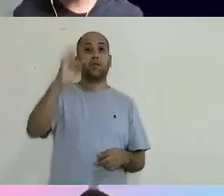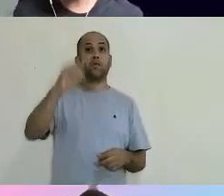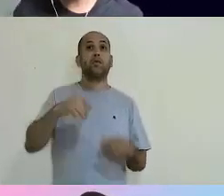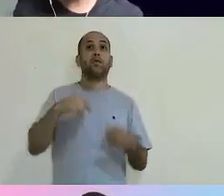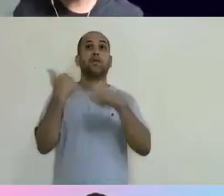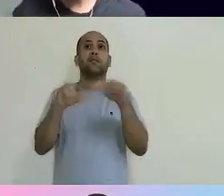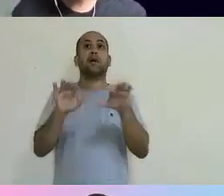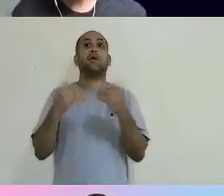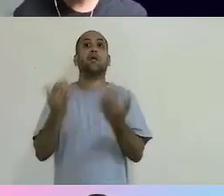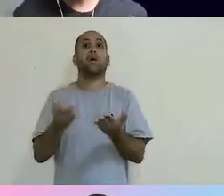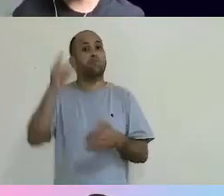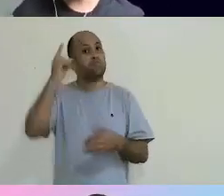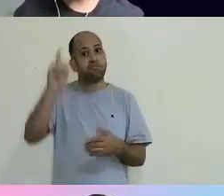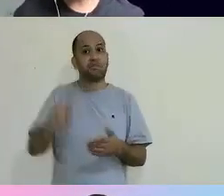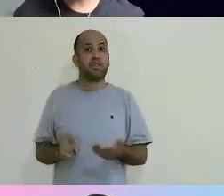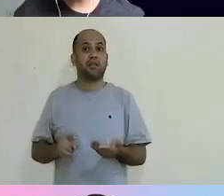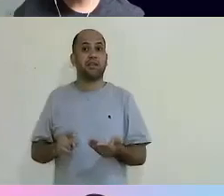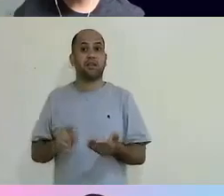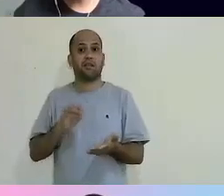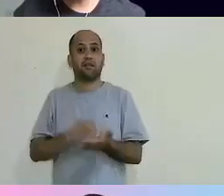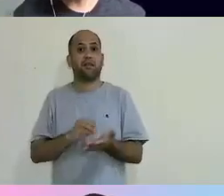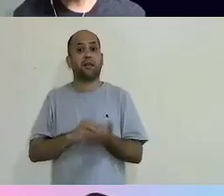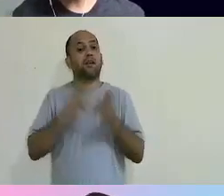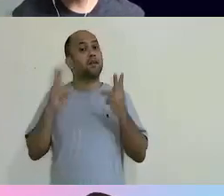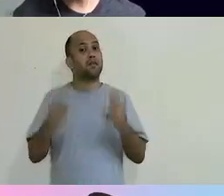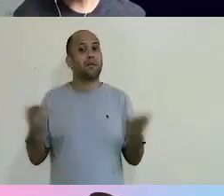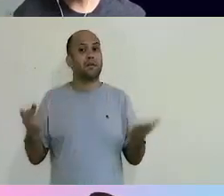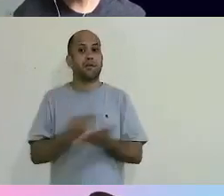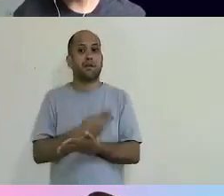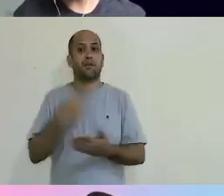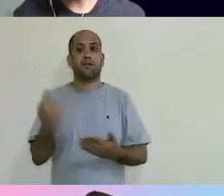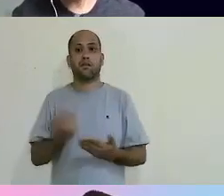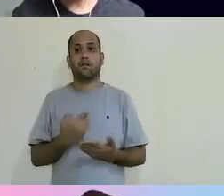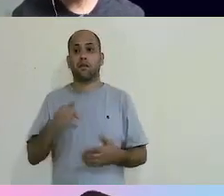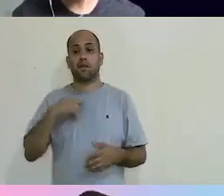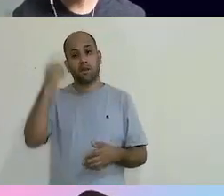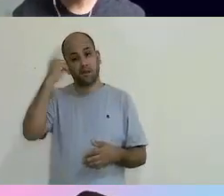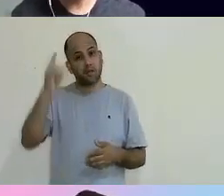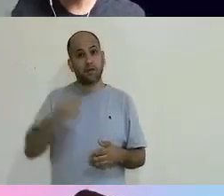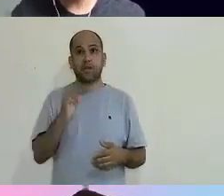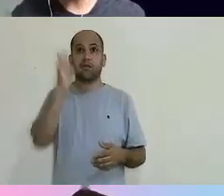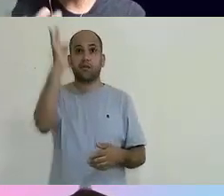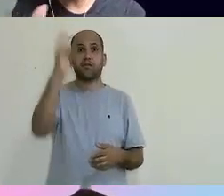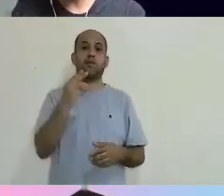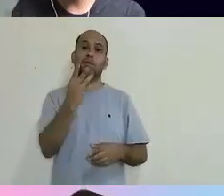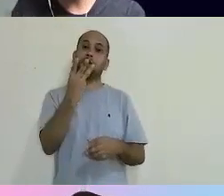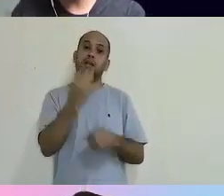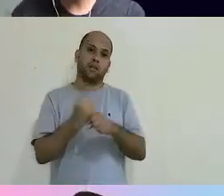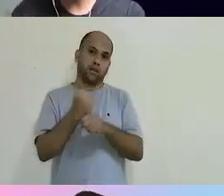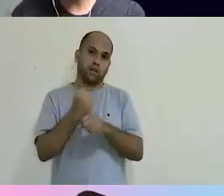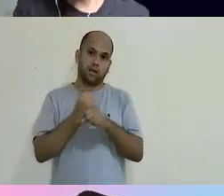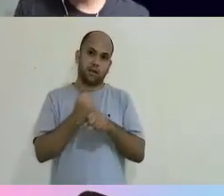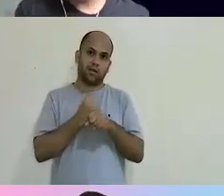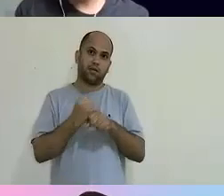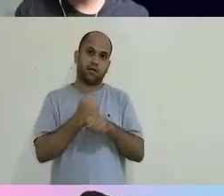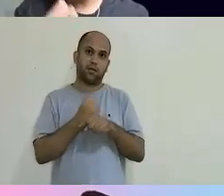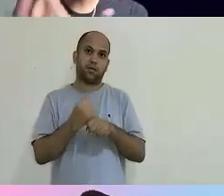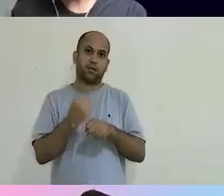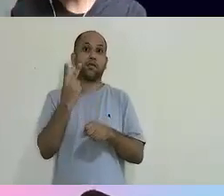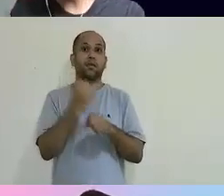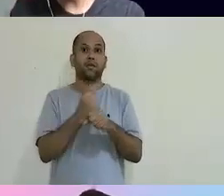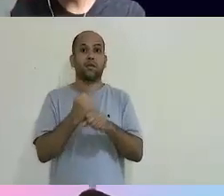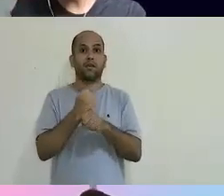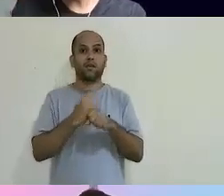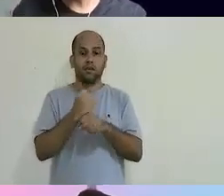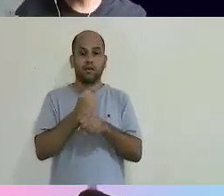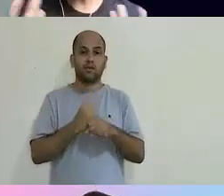que ser preparadas? E eu acho que o mesmo acontece com a gente. Eu não sei o que eu vou estar fazendo daqui a 3 anos, 2 anos, 5 anos, Thaís também não,